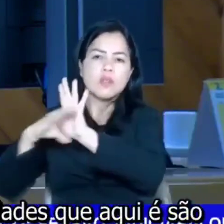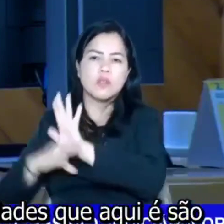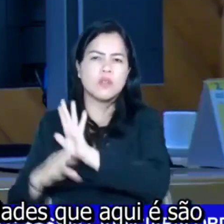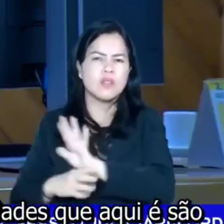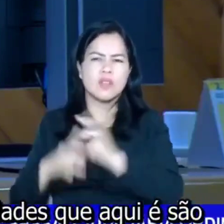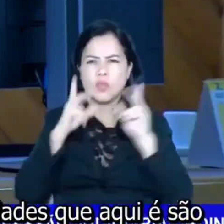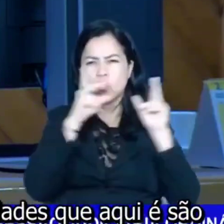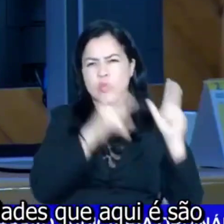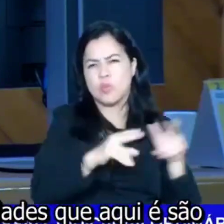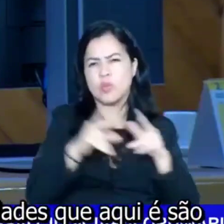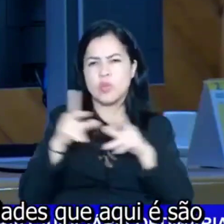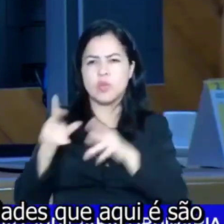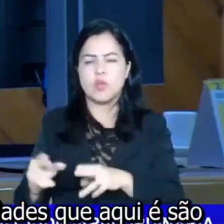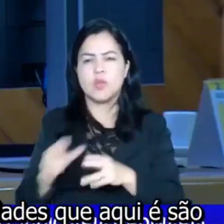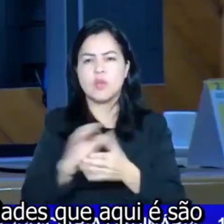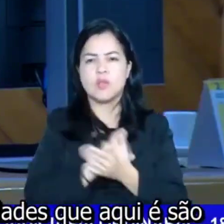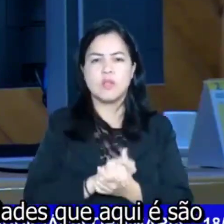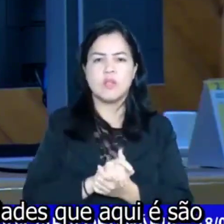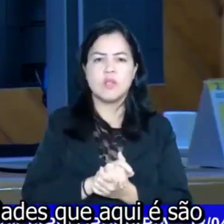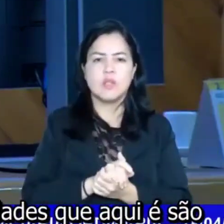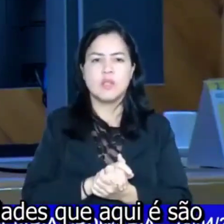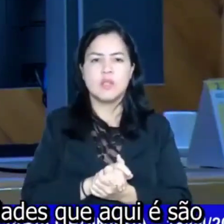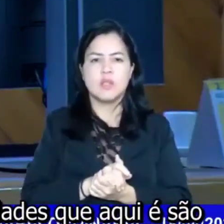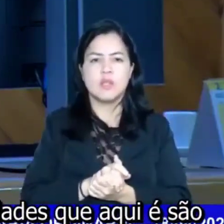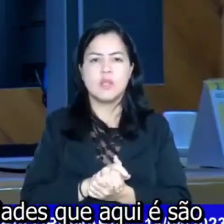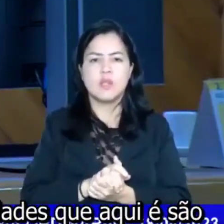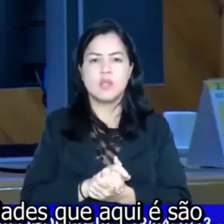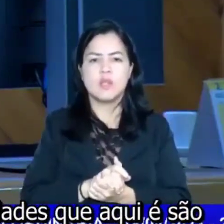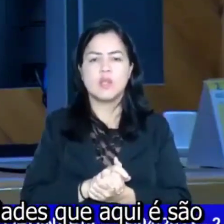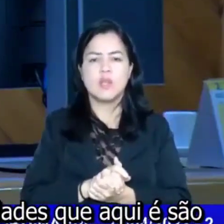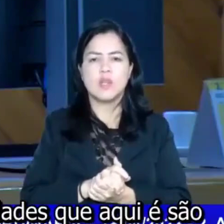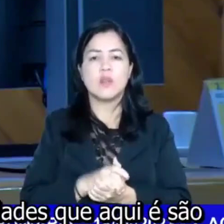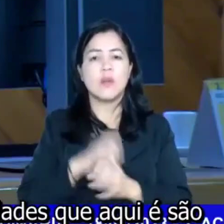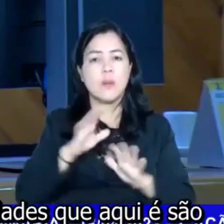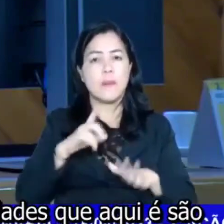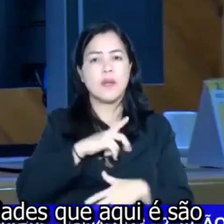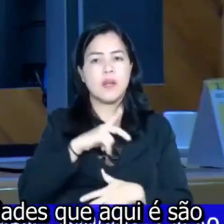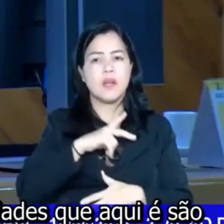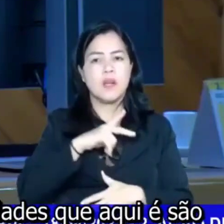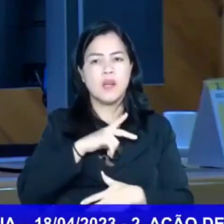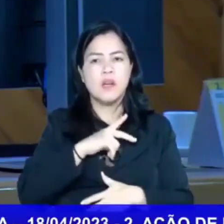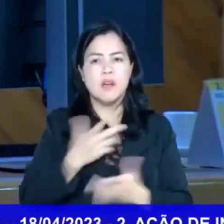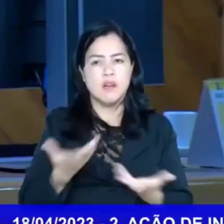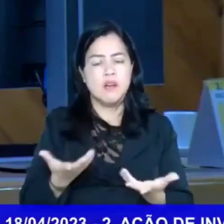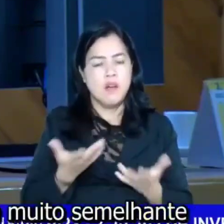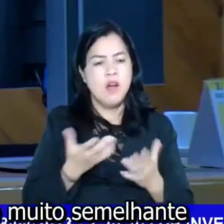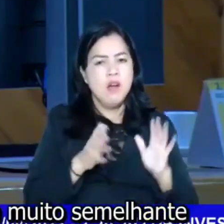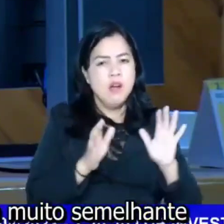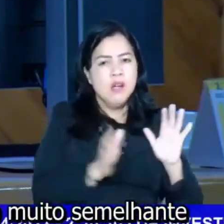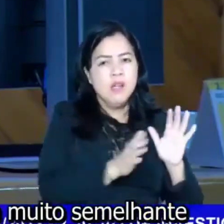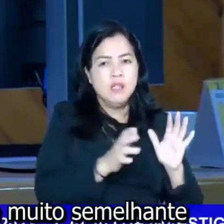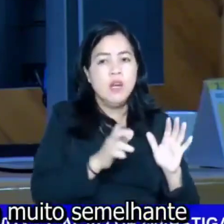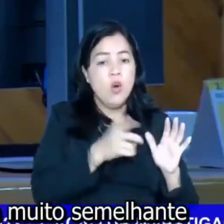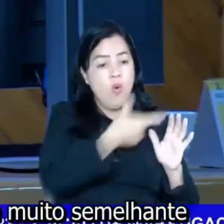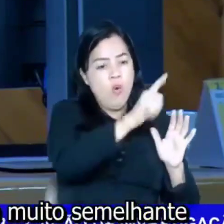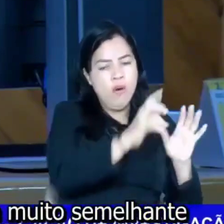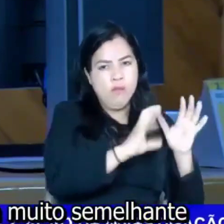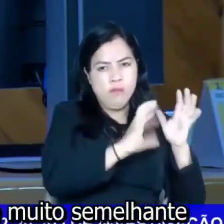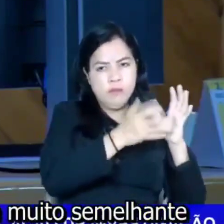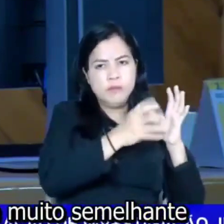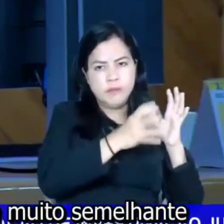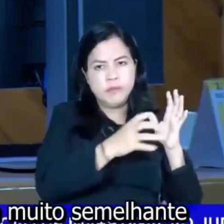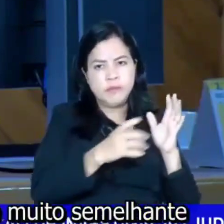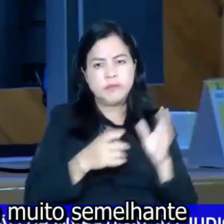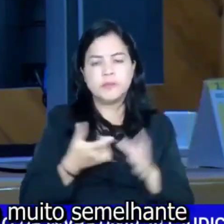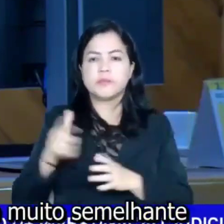é a mesma matéria com as particularidades que aqui que é outro partido